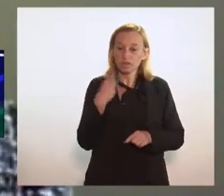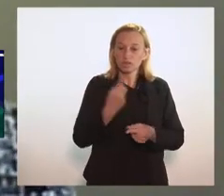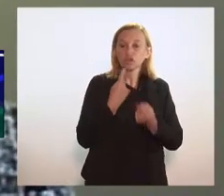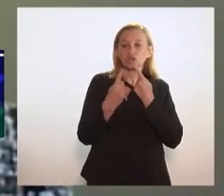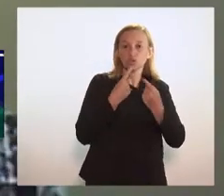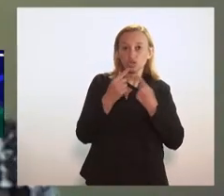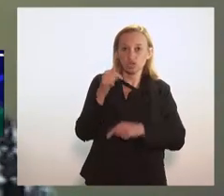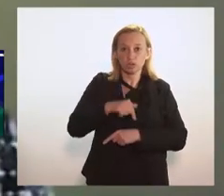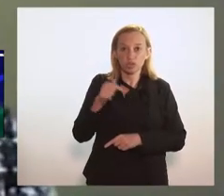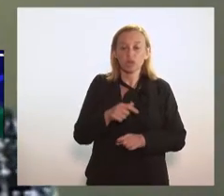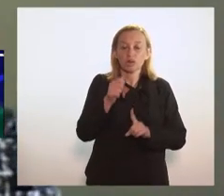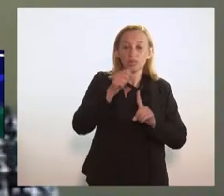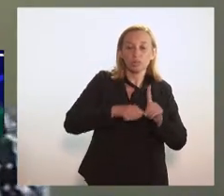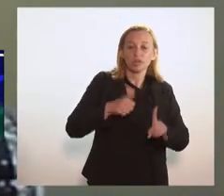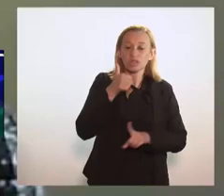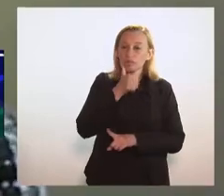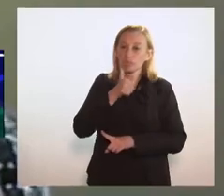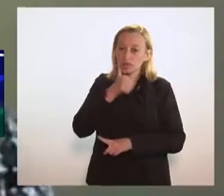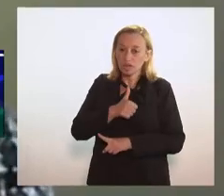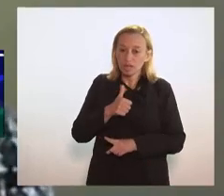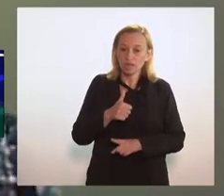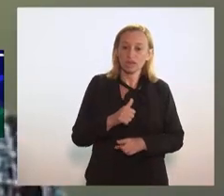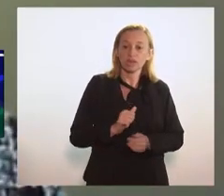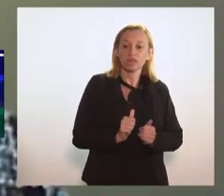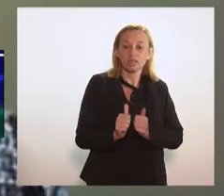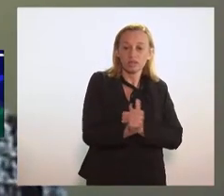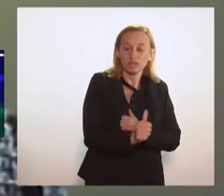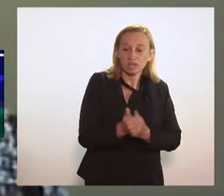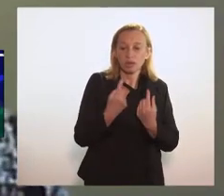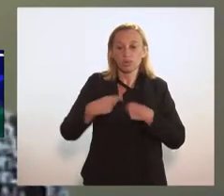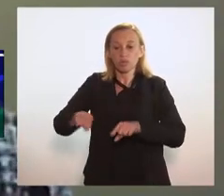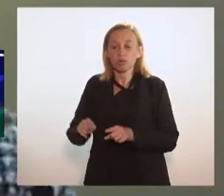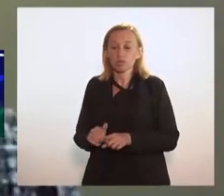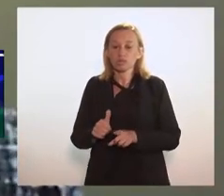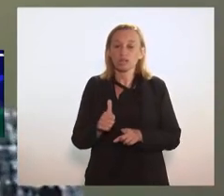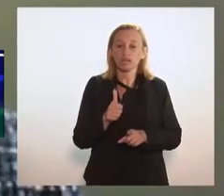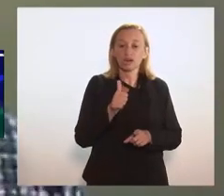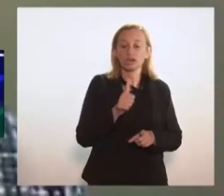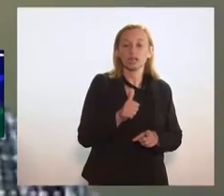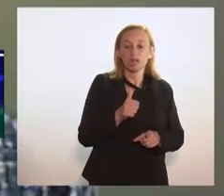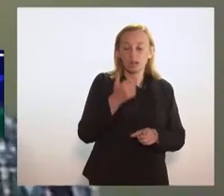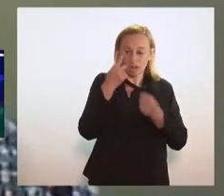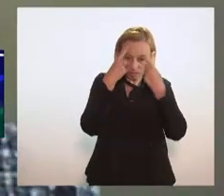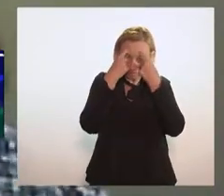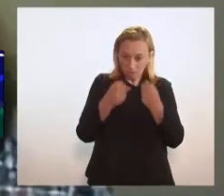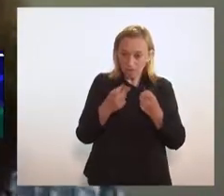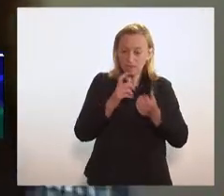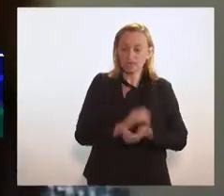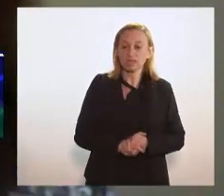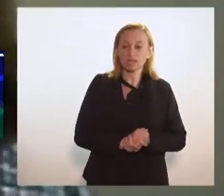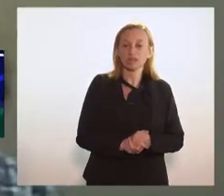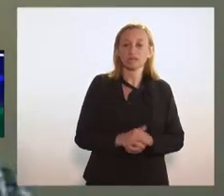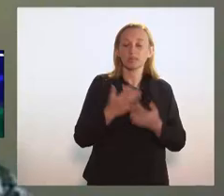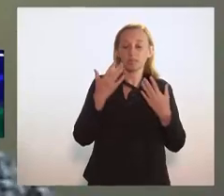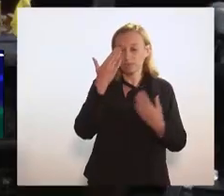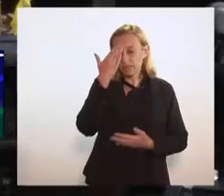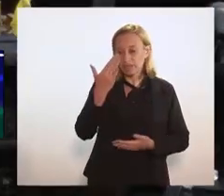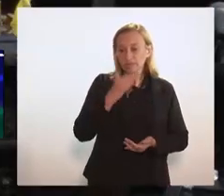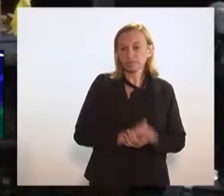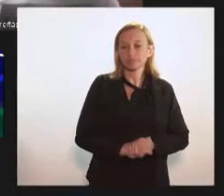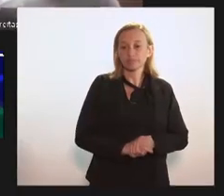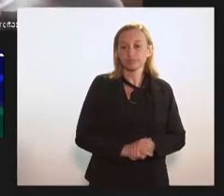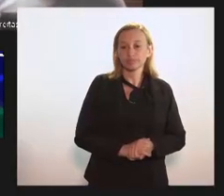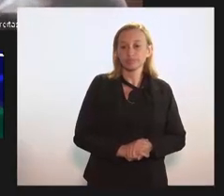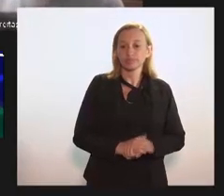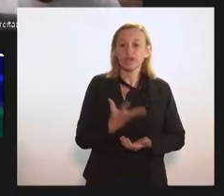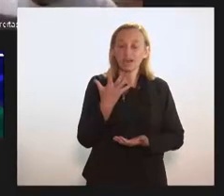aqui o mês da mulher e o enfrentamento da violência contra a mulher, é um dever de todas e todos. Muito obrigada. Concedida